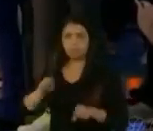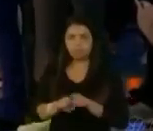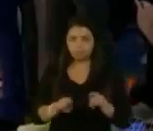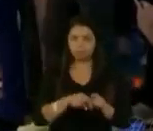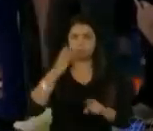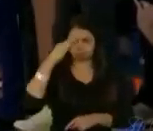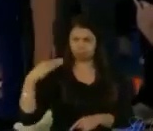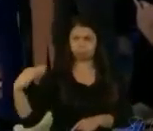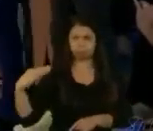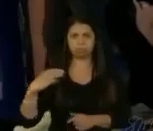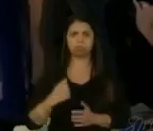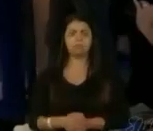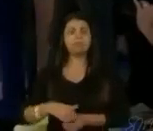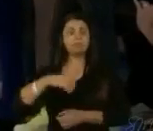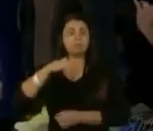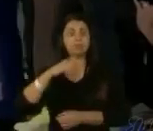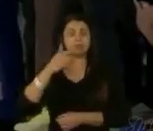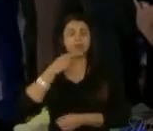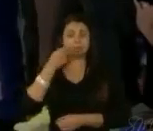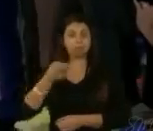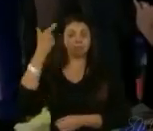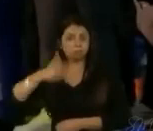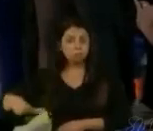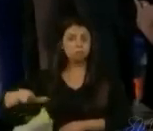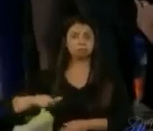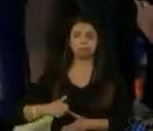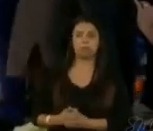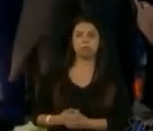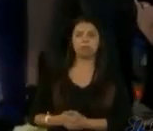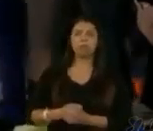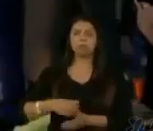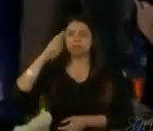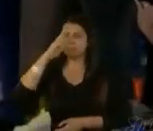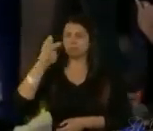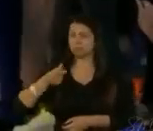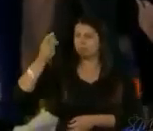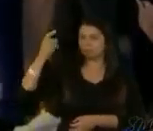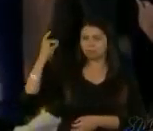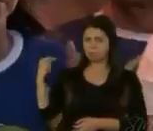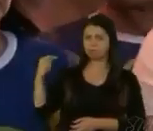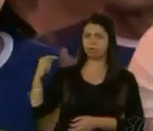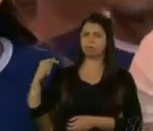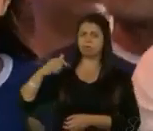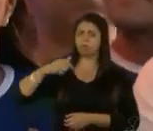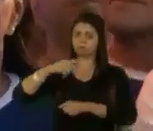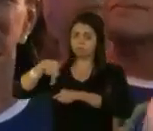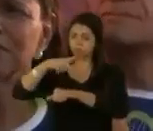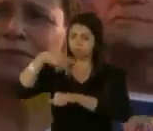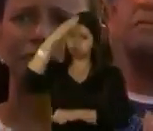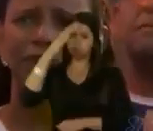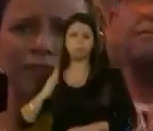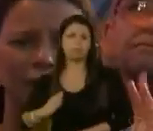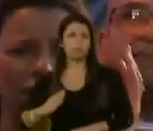história, vou repetir, nunca na história dessa nação tivemos um presidente que honre